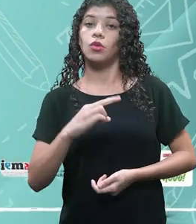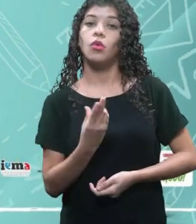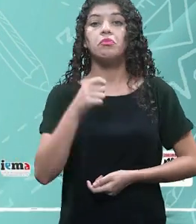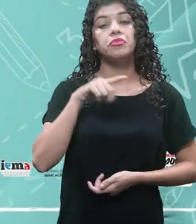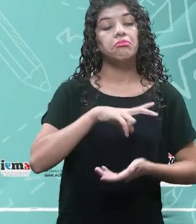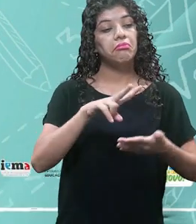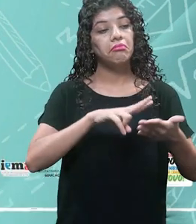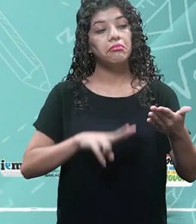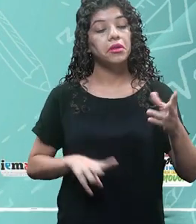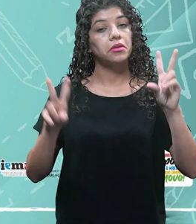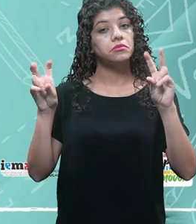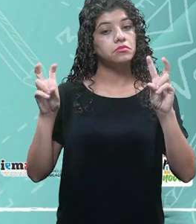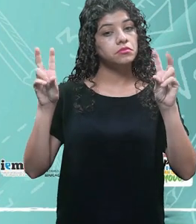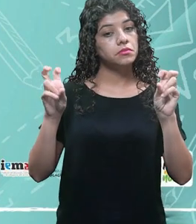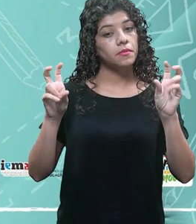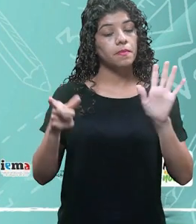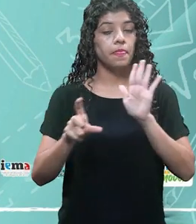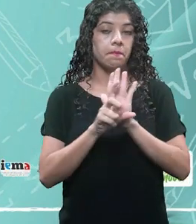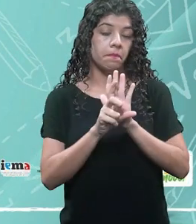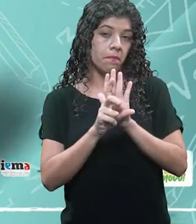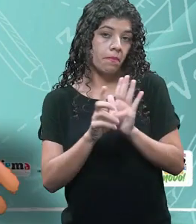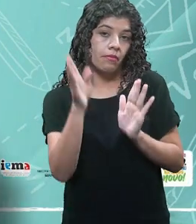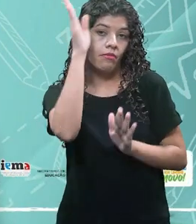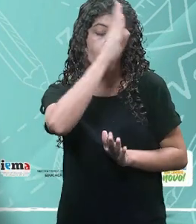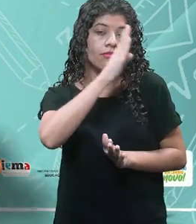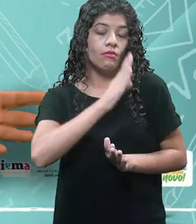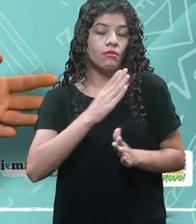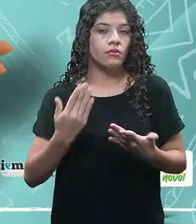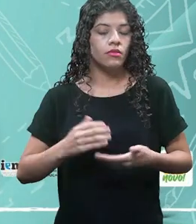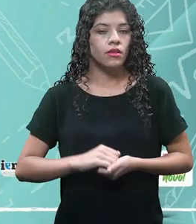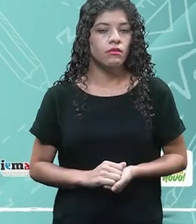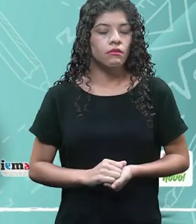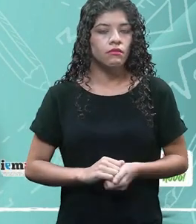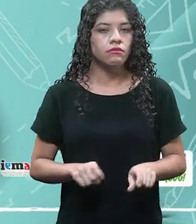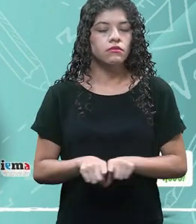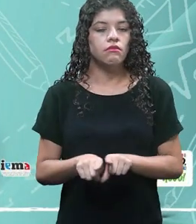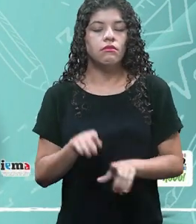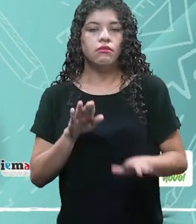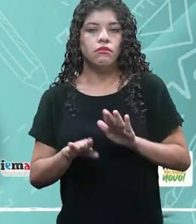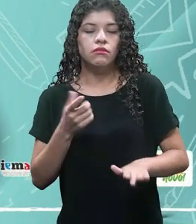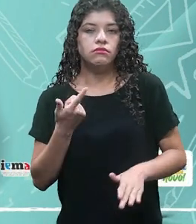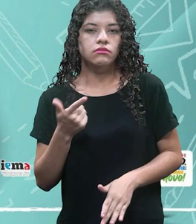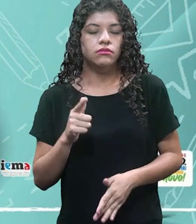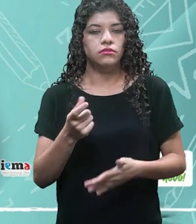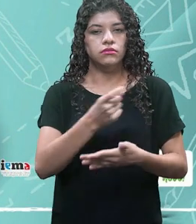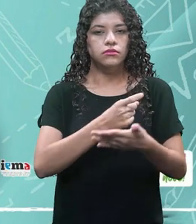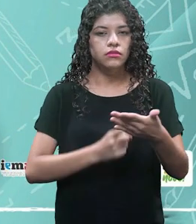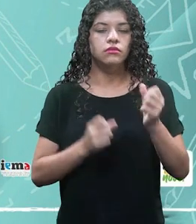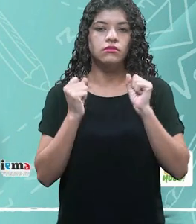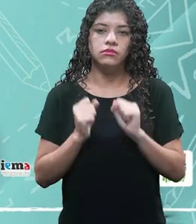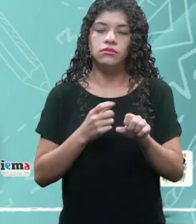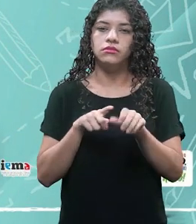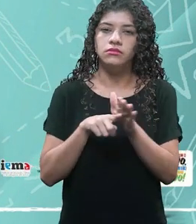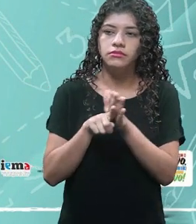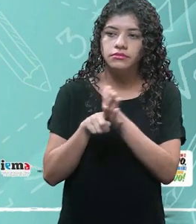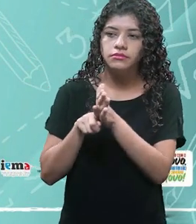algo que você você leu sobre a lei de imigração no no Brasil e que talvez não esteja aqui nesse texto você pode formular essa pergunta